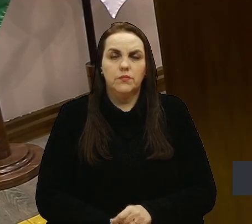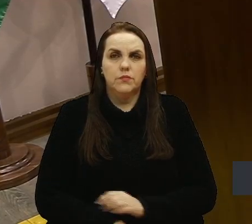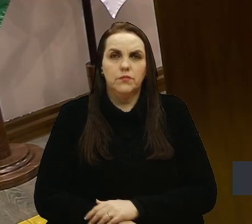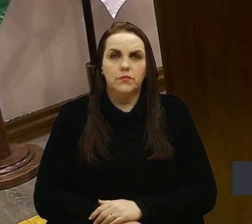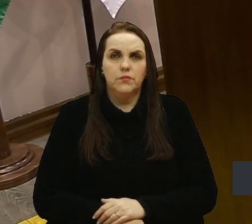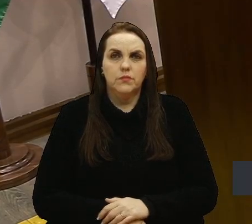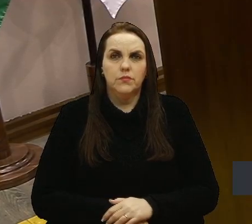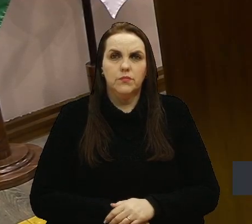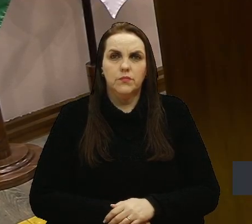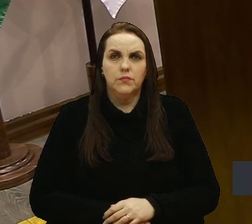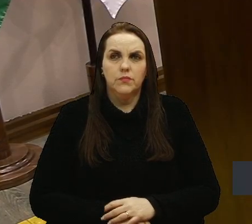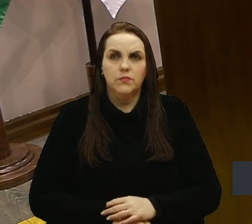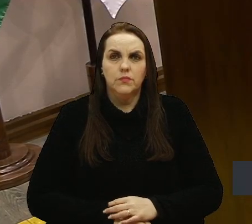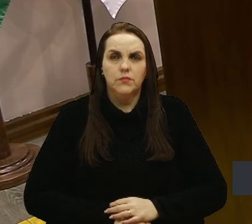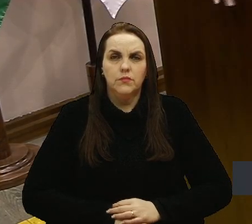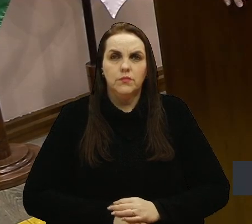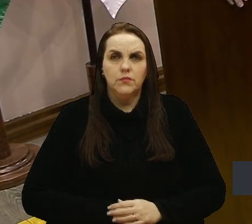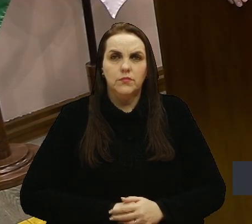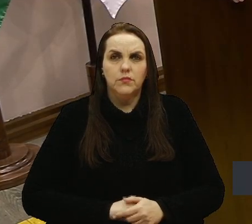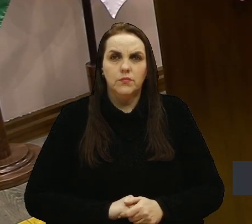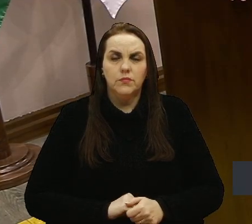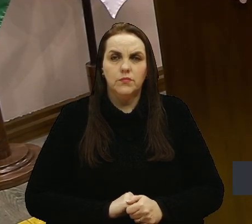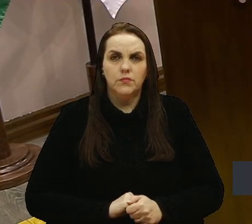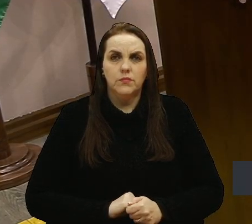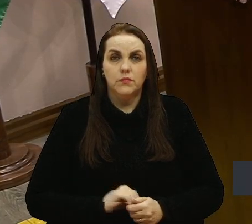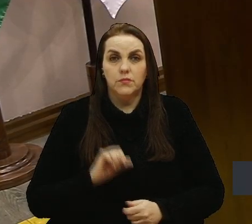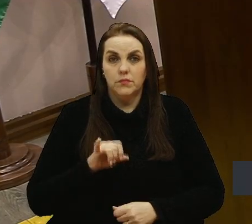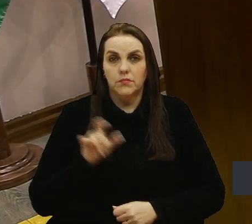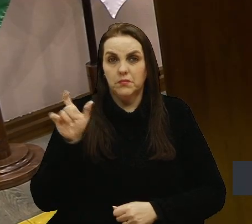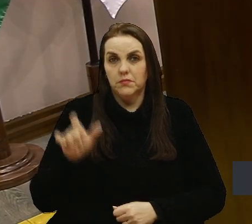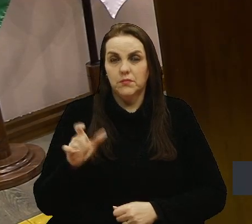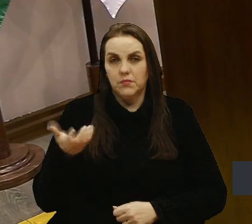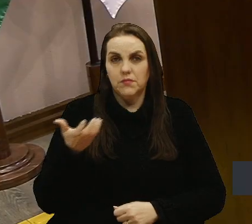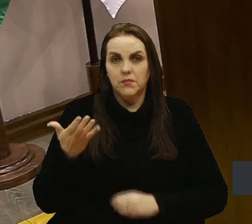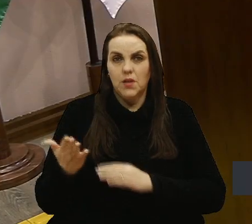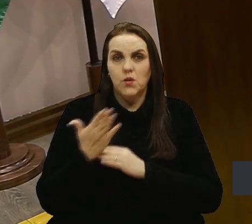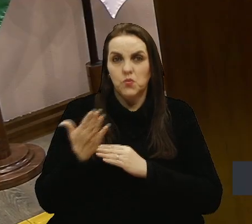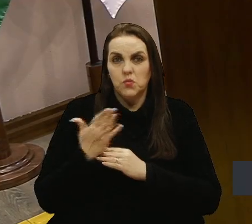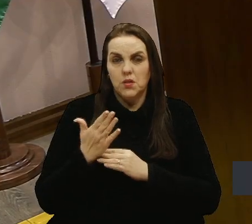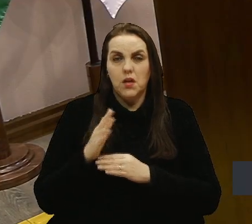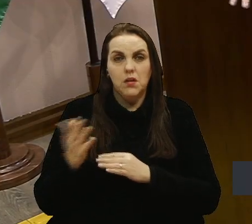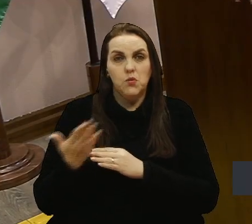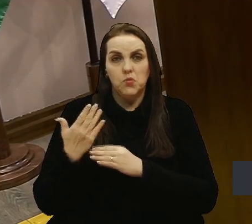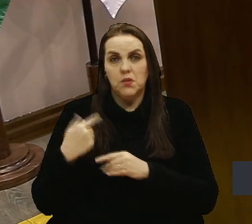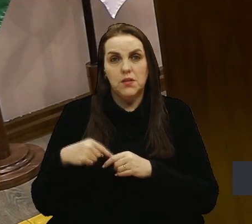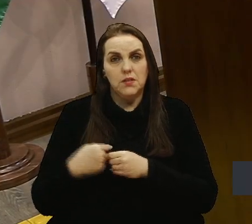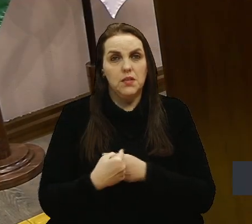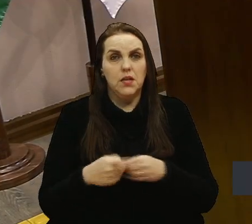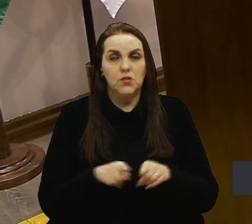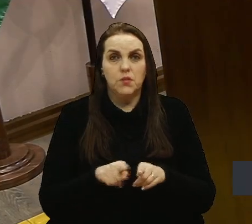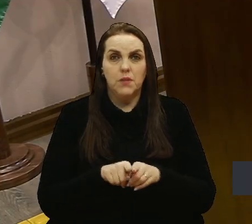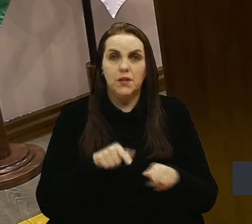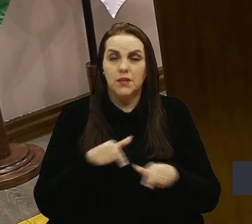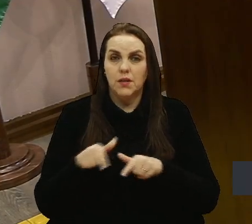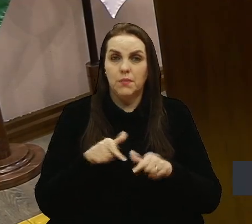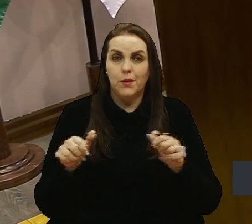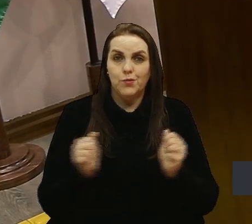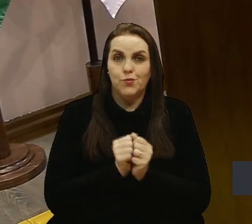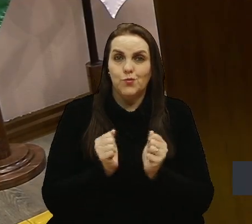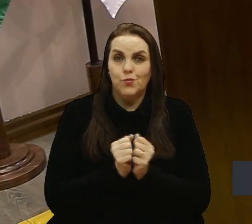Olha, se ele quiser nos ajudar e ajudar a cidade, até a gente pode pensar e trabalhar junto em alguma